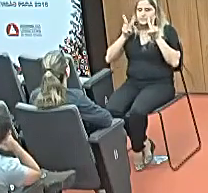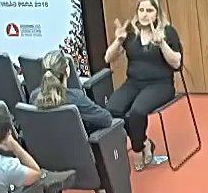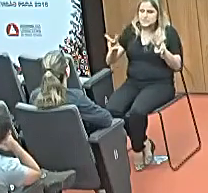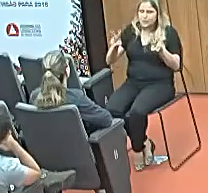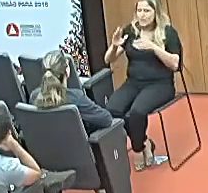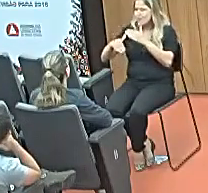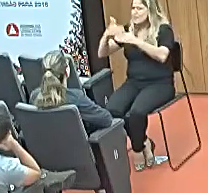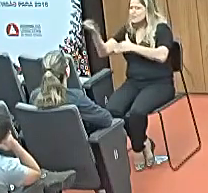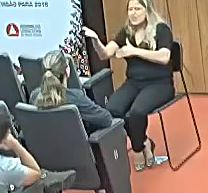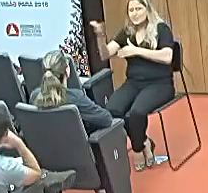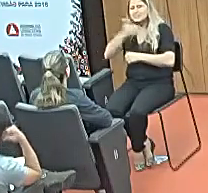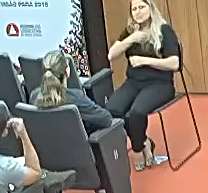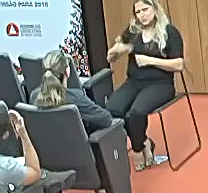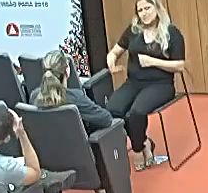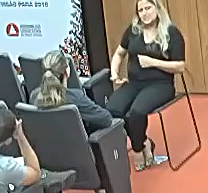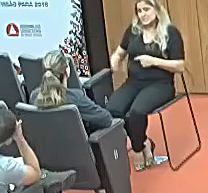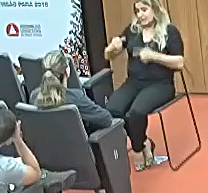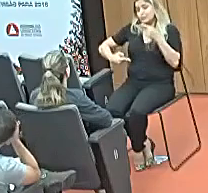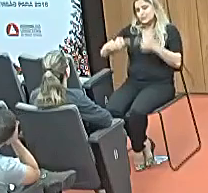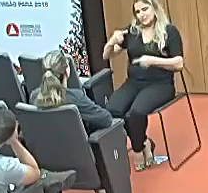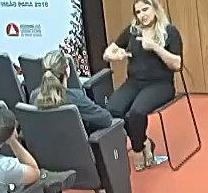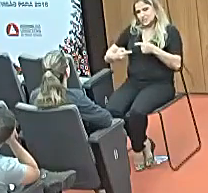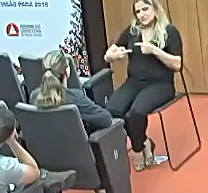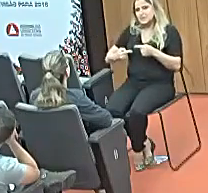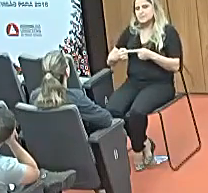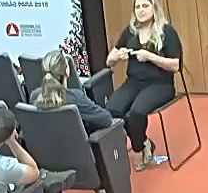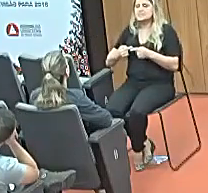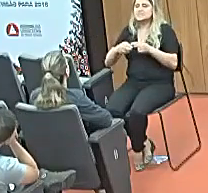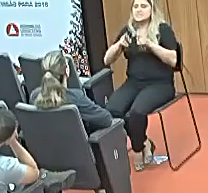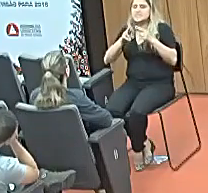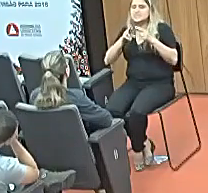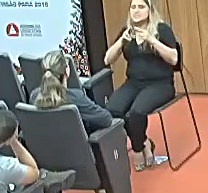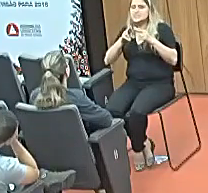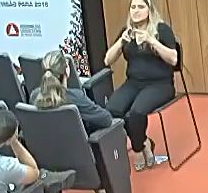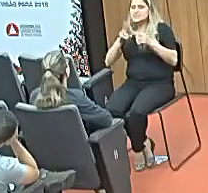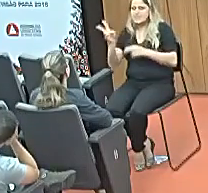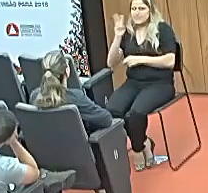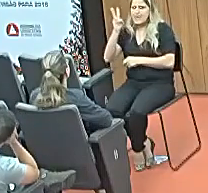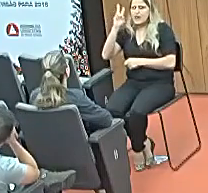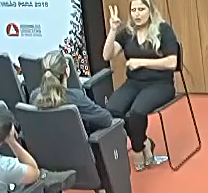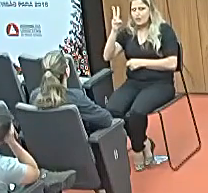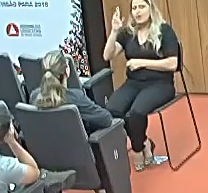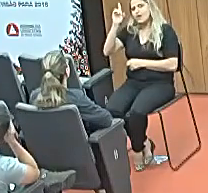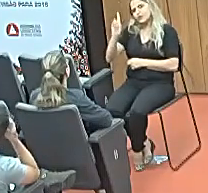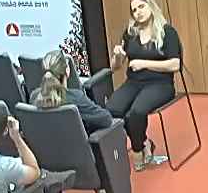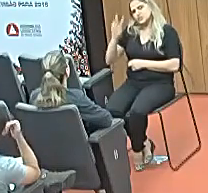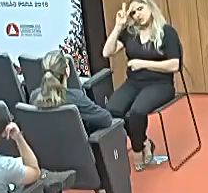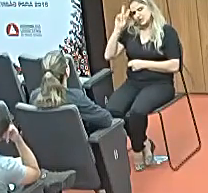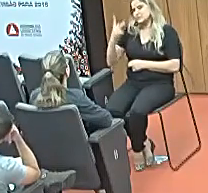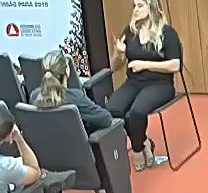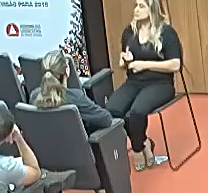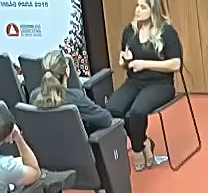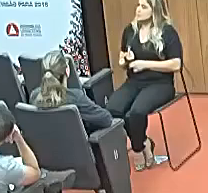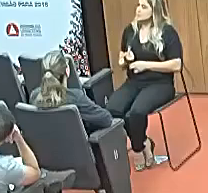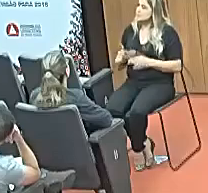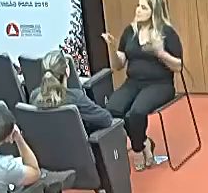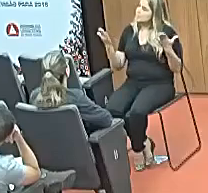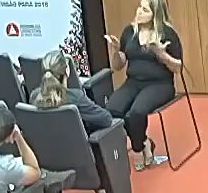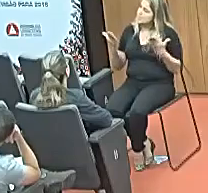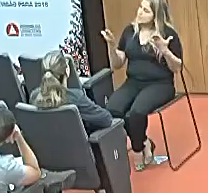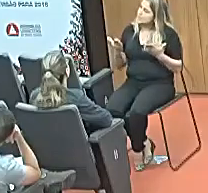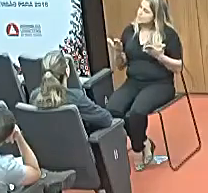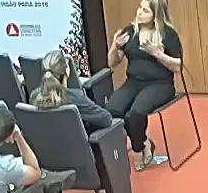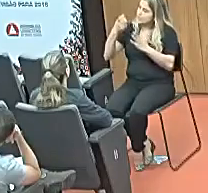que seja realmente trata da questão dos direitos humanos é eu vou trazer aqui a nossa interação que ela é a alteração na ação